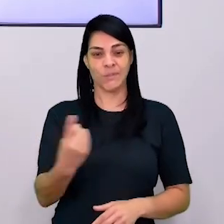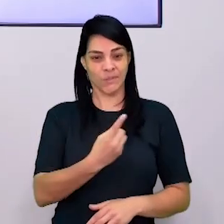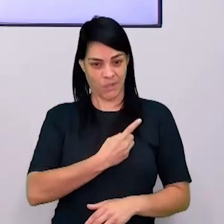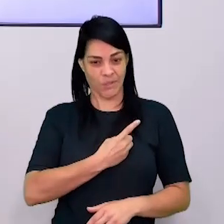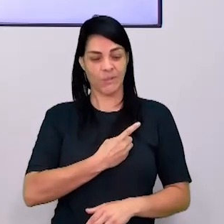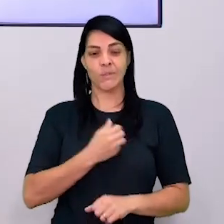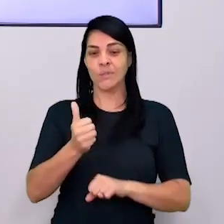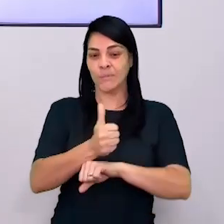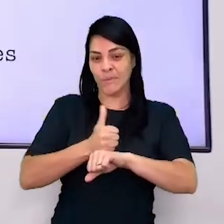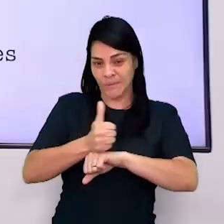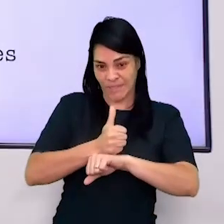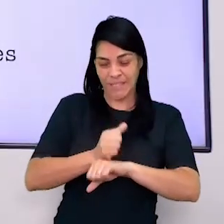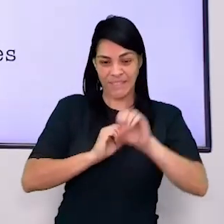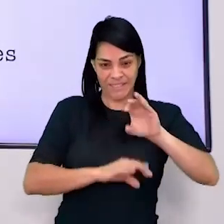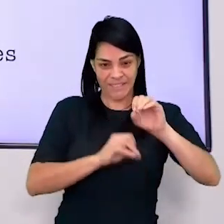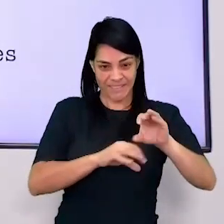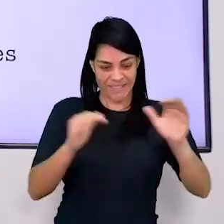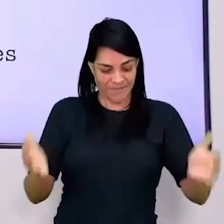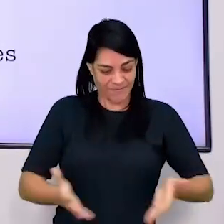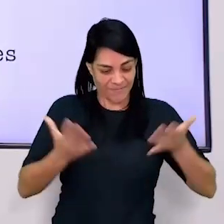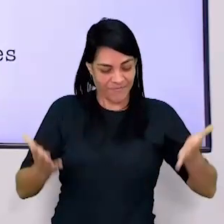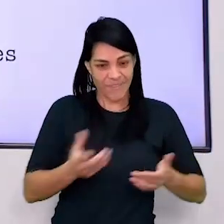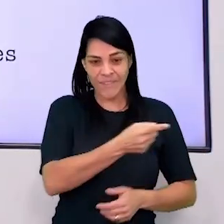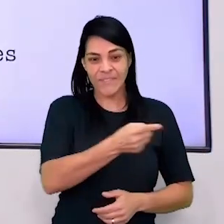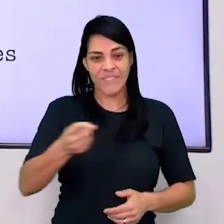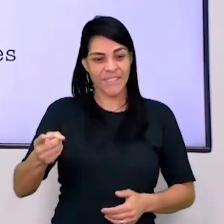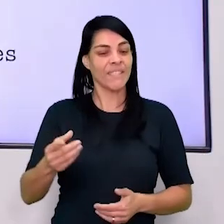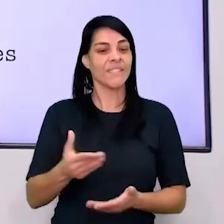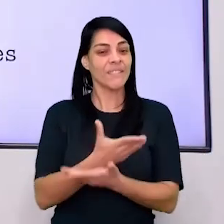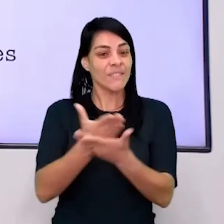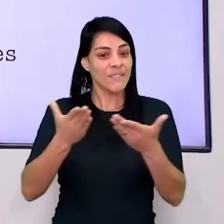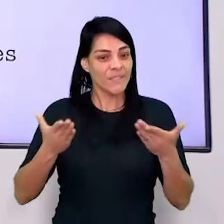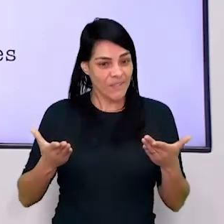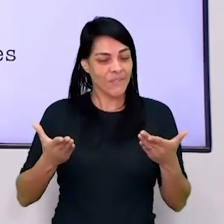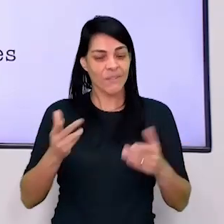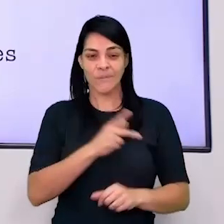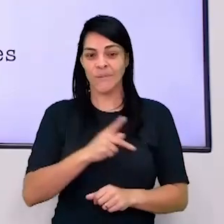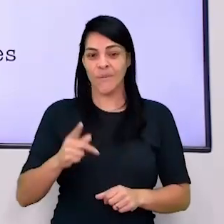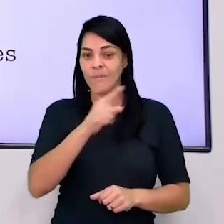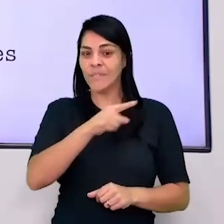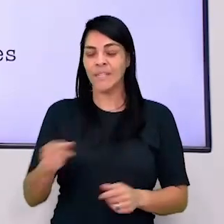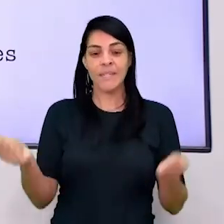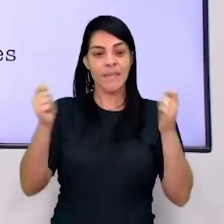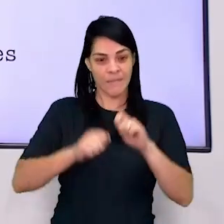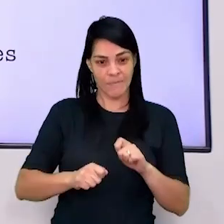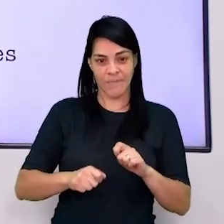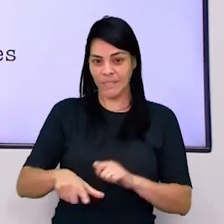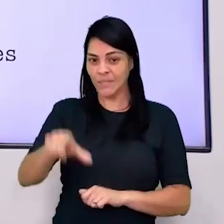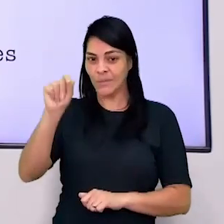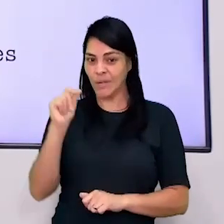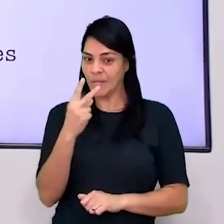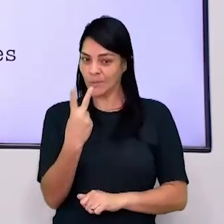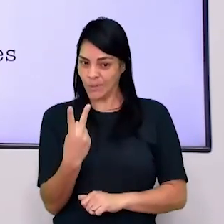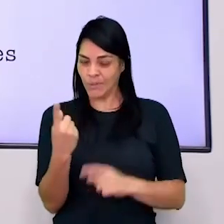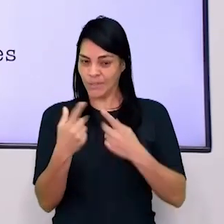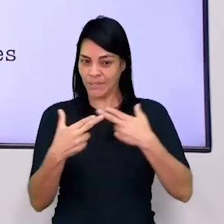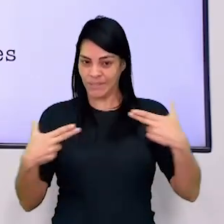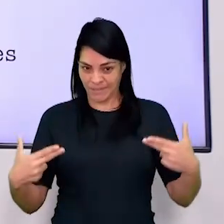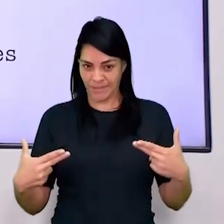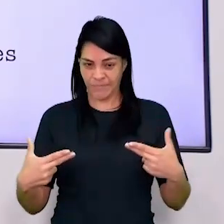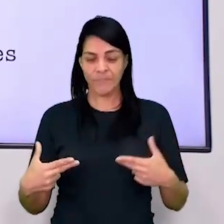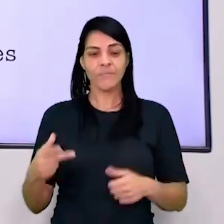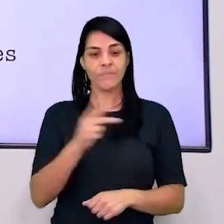educação para empoderar vocês os nossos professores você pode escolher dois papéis os professores